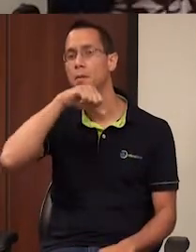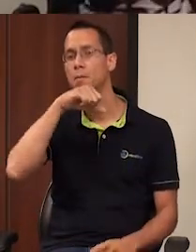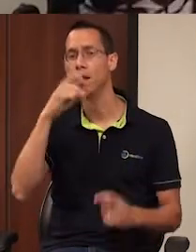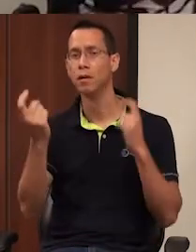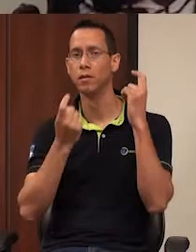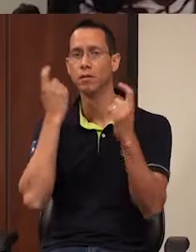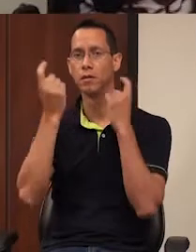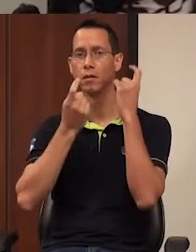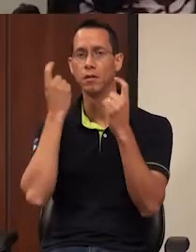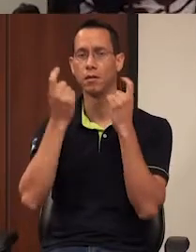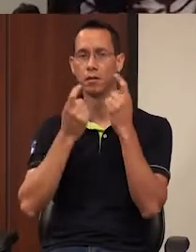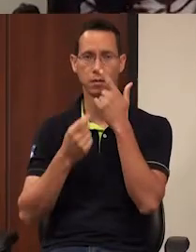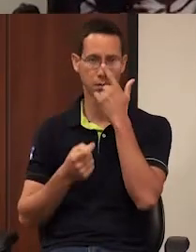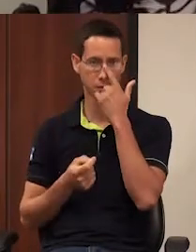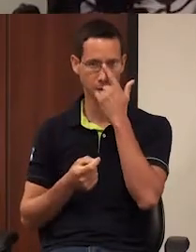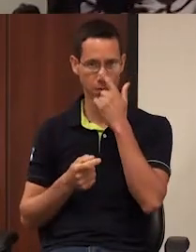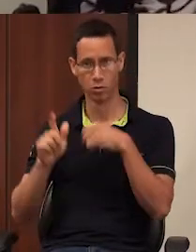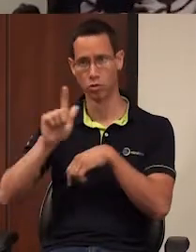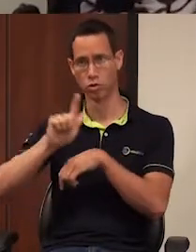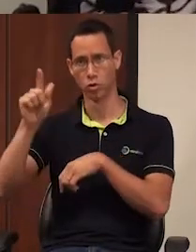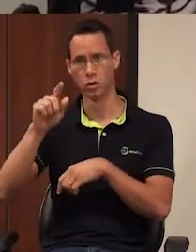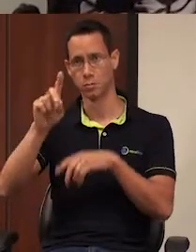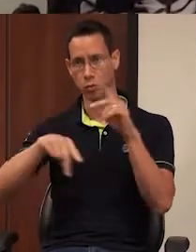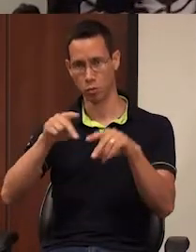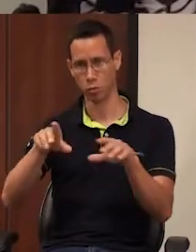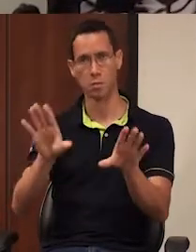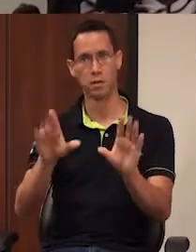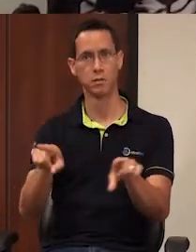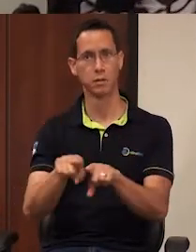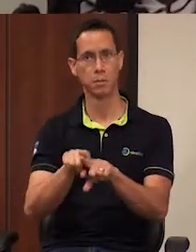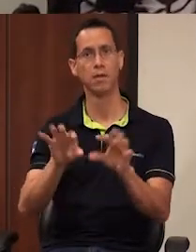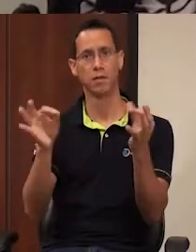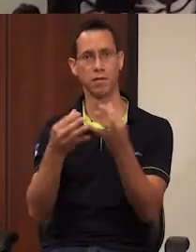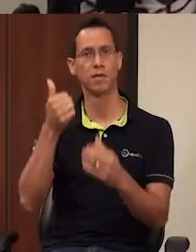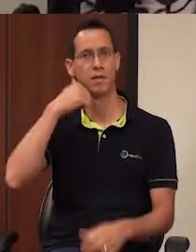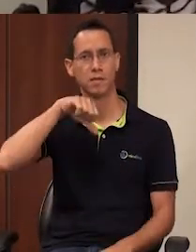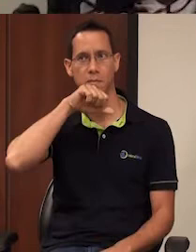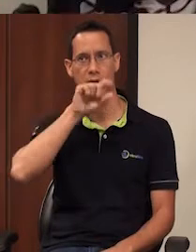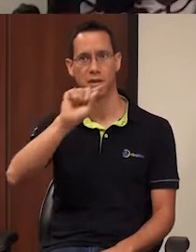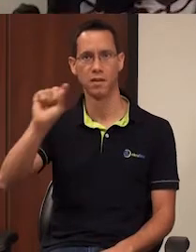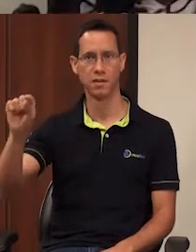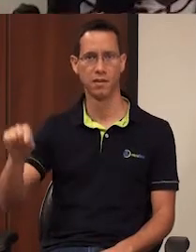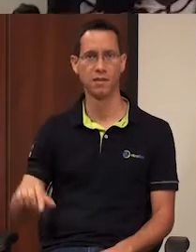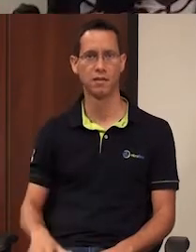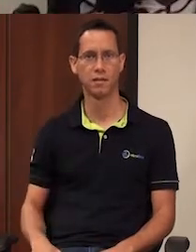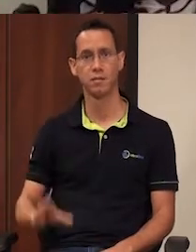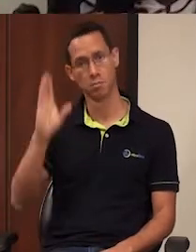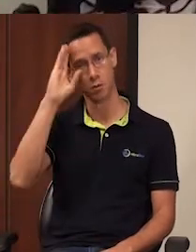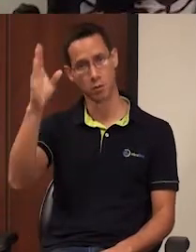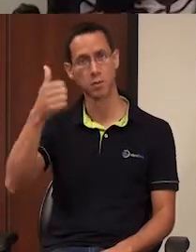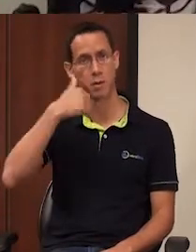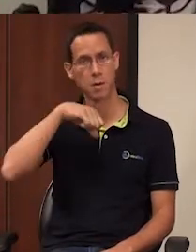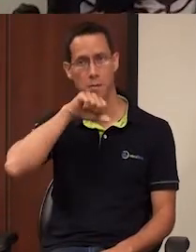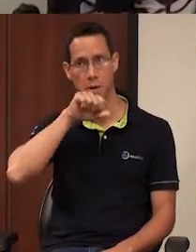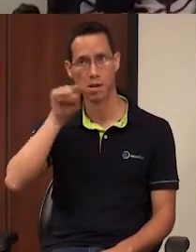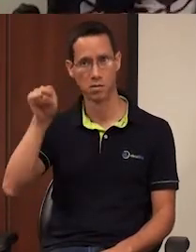paradigma passa pelos gestores públicos, mas também passa pelas mães E eu digo principalmente das mães com deficiência, porque quem tem